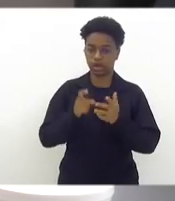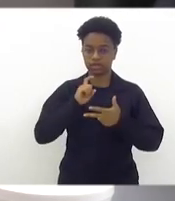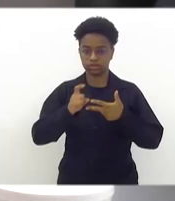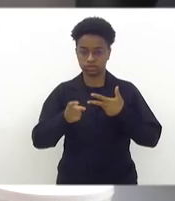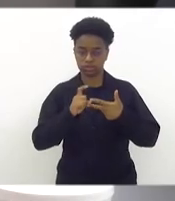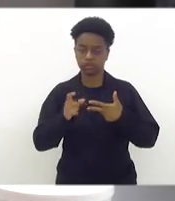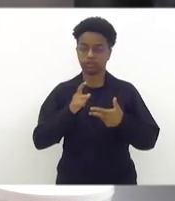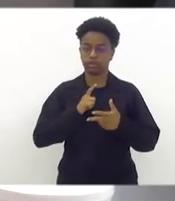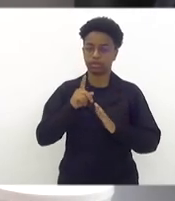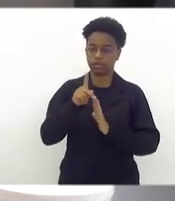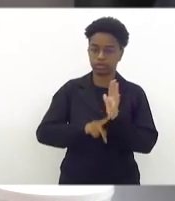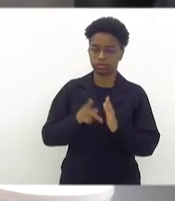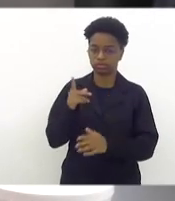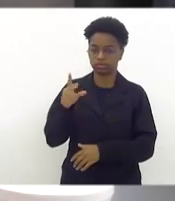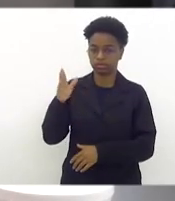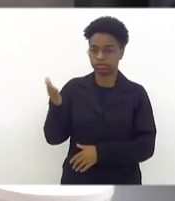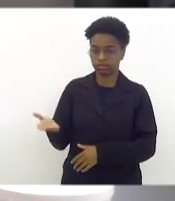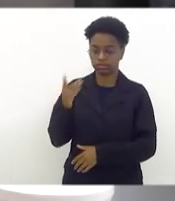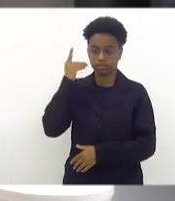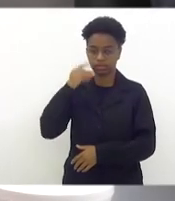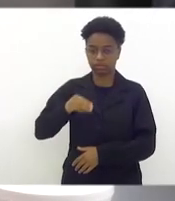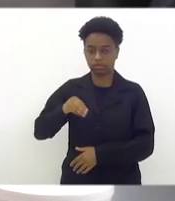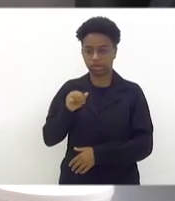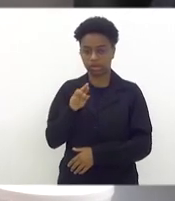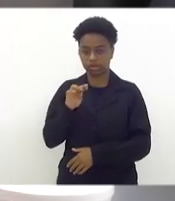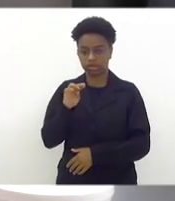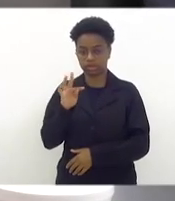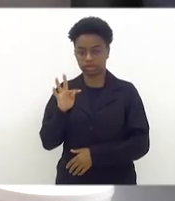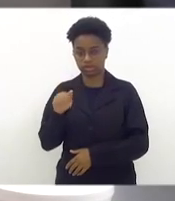Rocha, e ela foi buscar o apoio lá no decreto-lei,